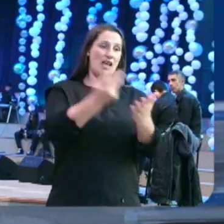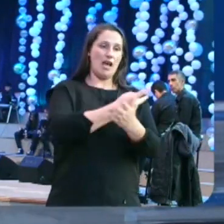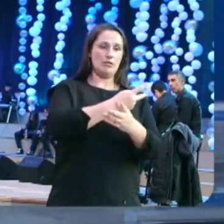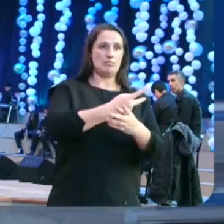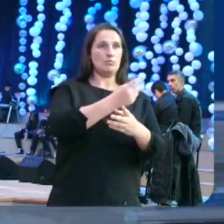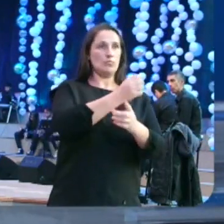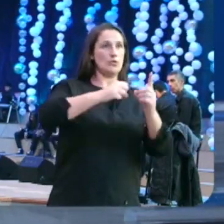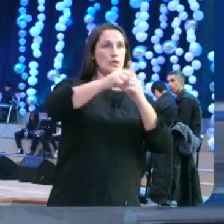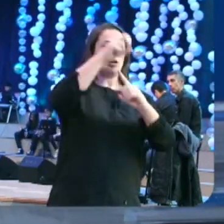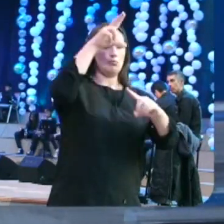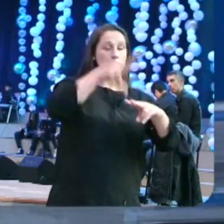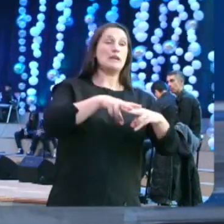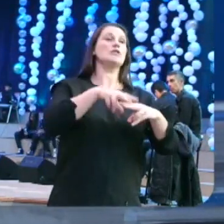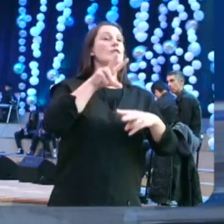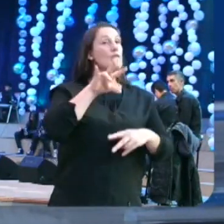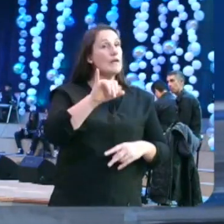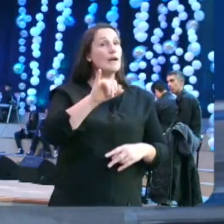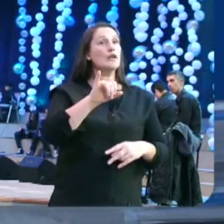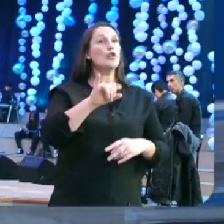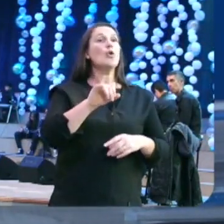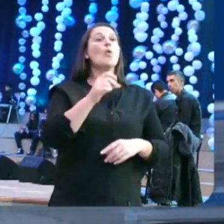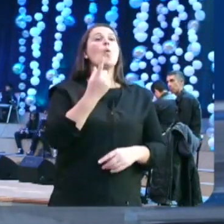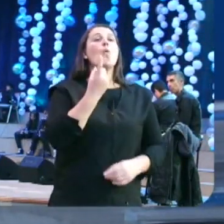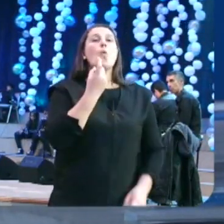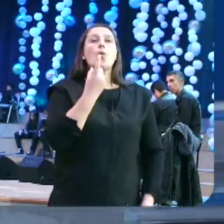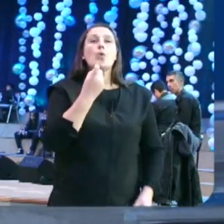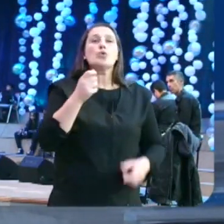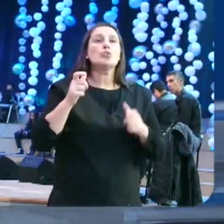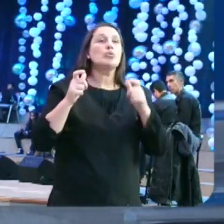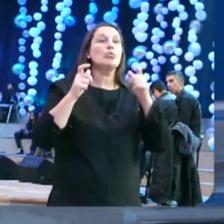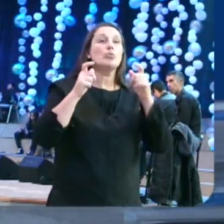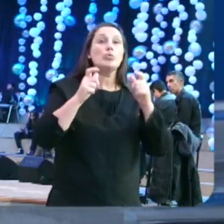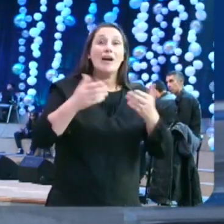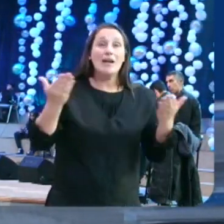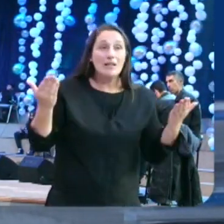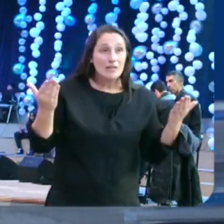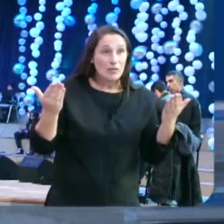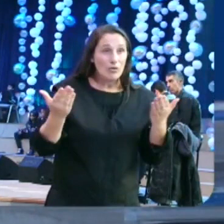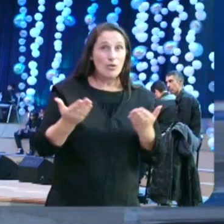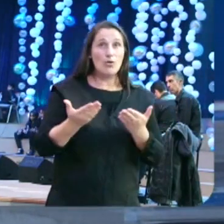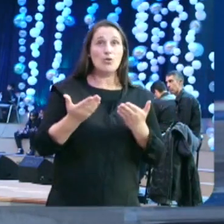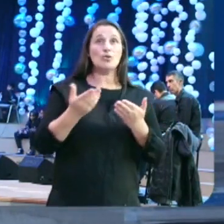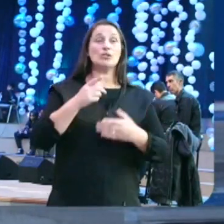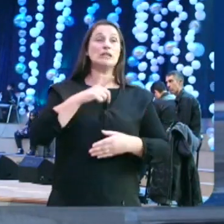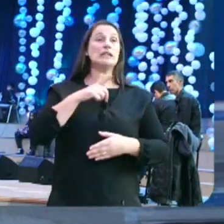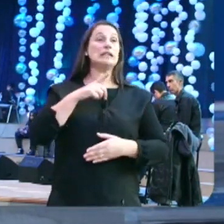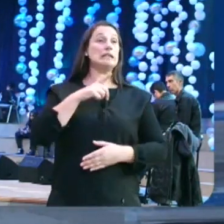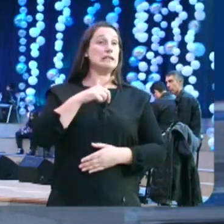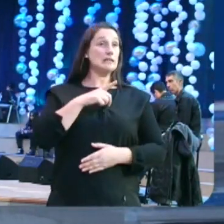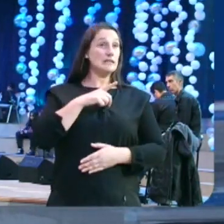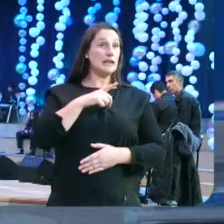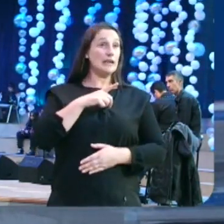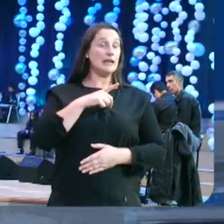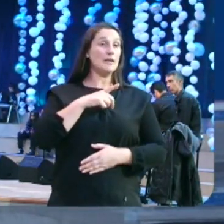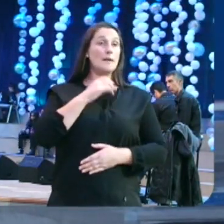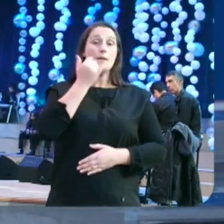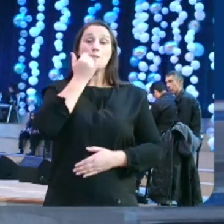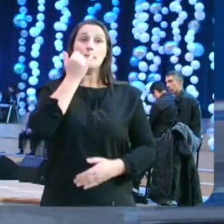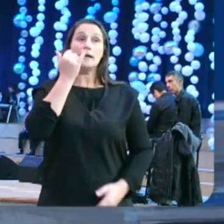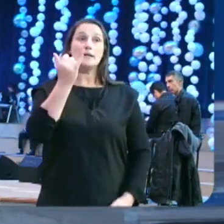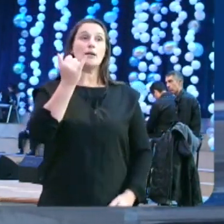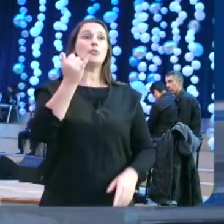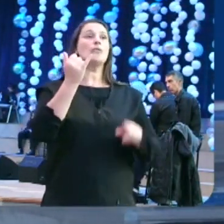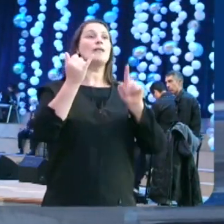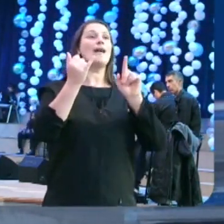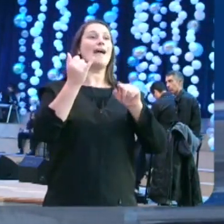O único lugar na sociedade de hoje que tem espaço para o perdão é a